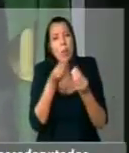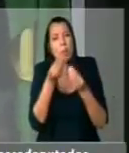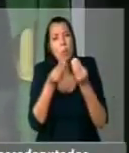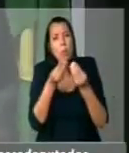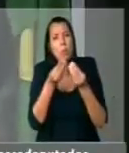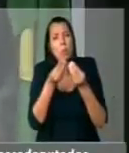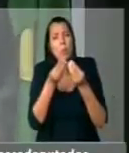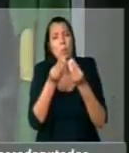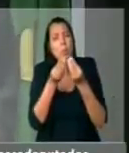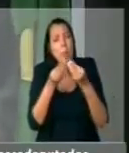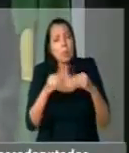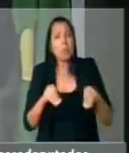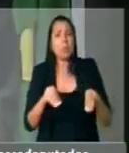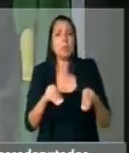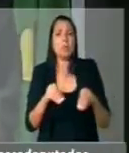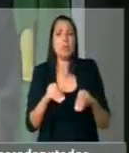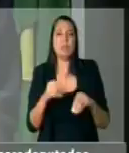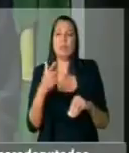prejuízos incalculáveis.